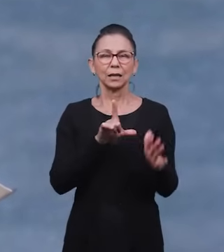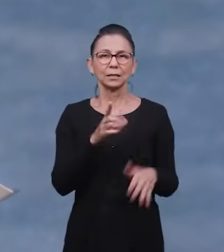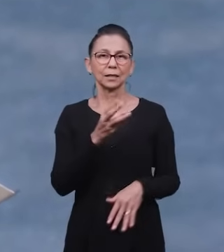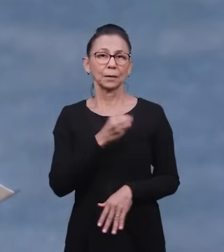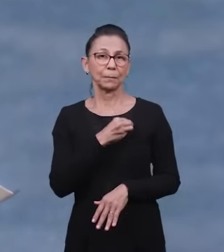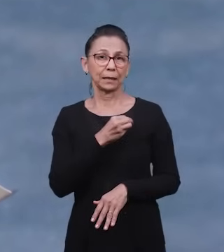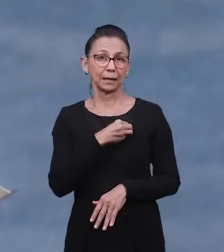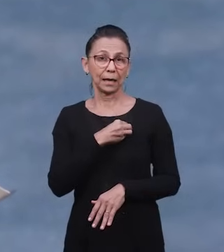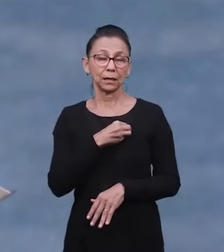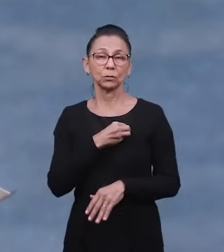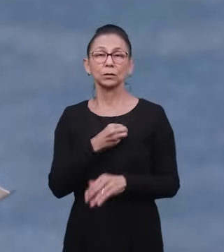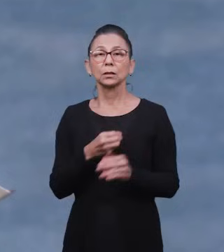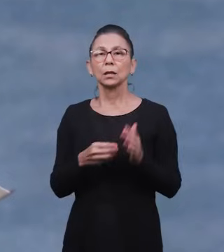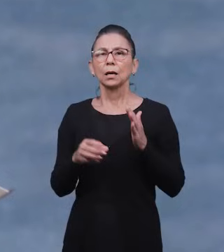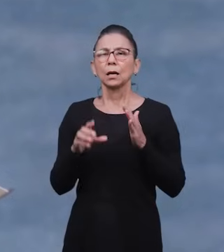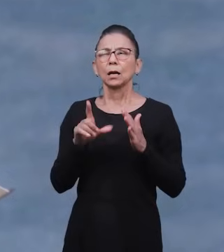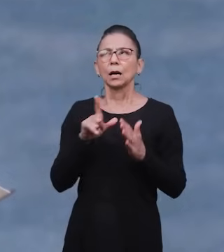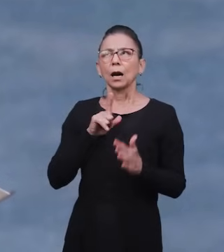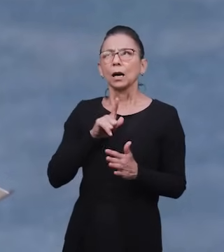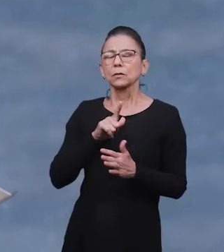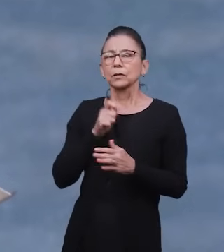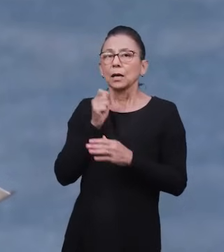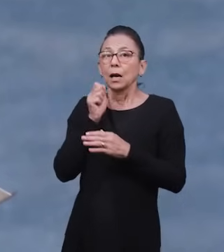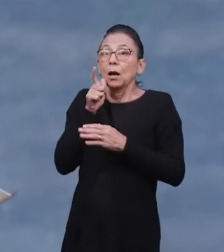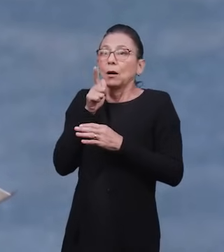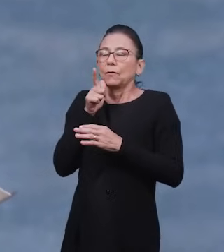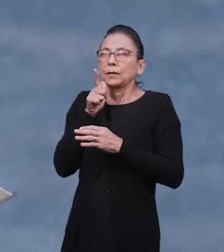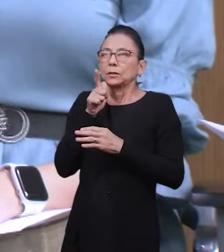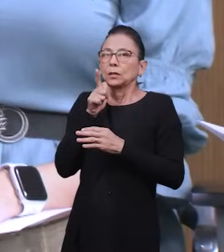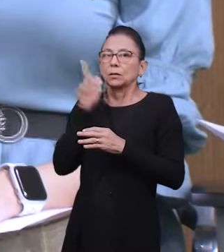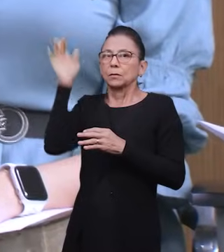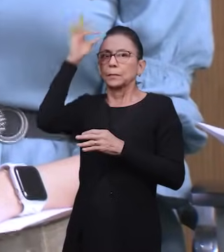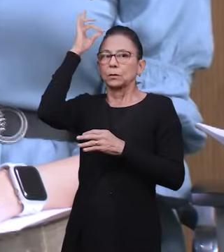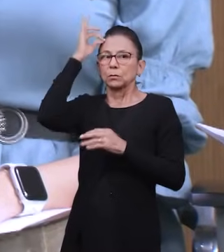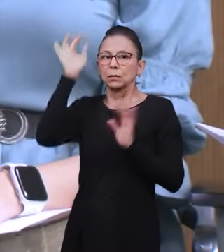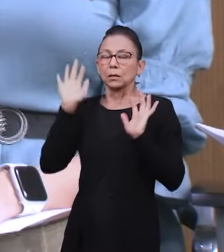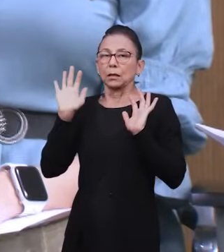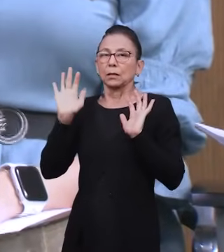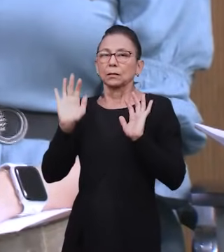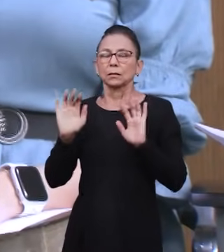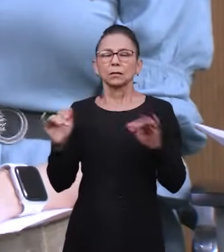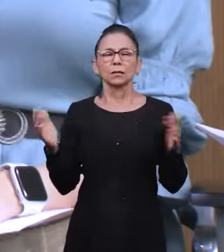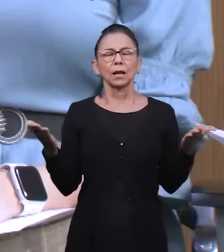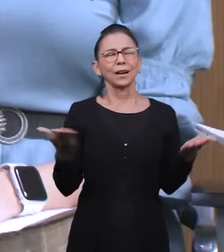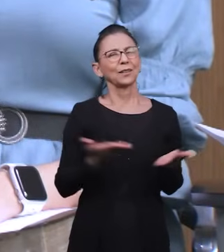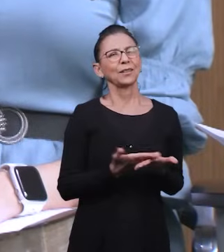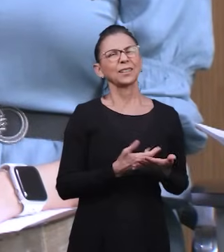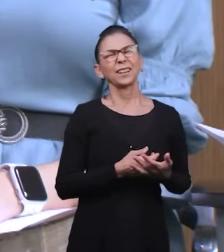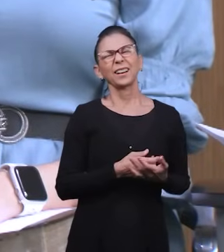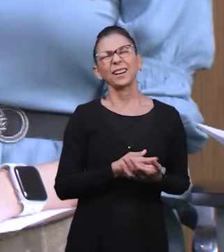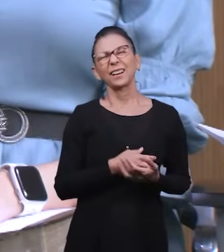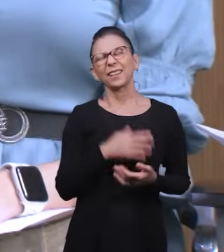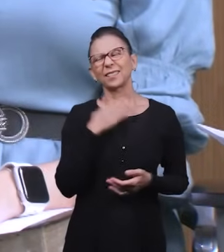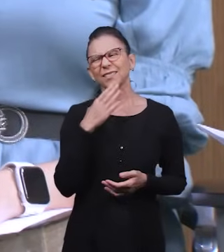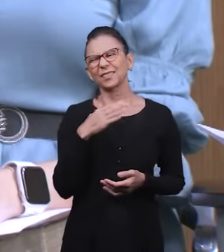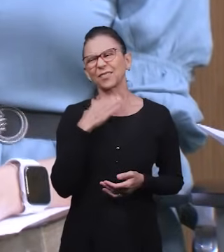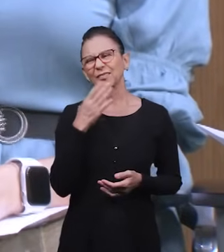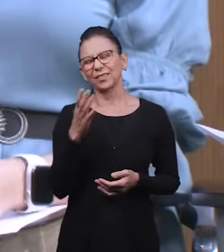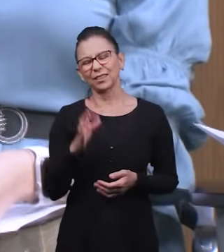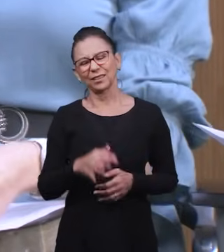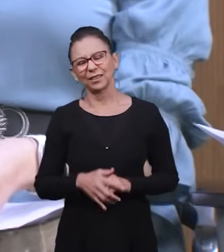pecado, antes ofendia a santidade de Deus, ele disse, não, isso não tem nada a ver, isso é simples. Como não? Isso foi naquele tempo.